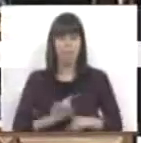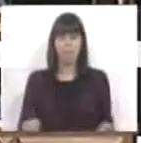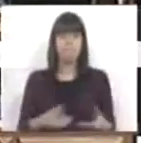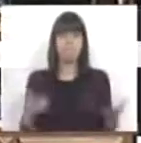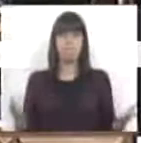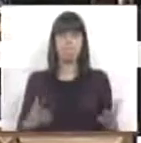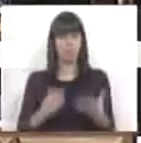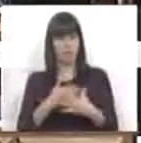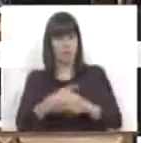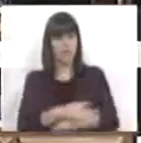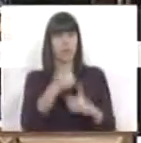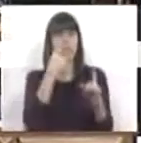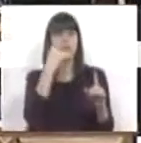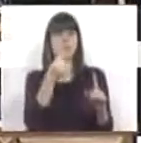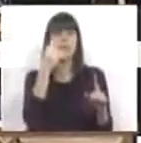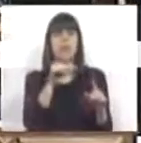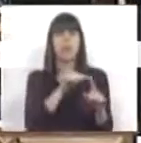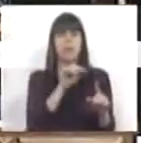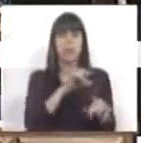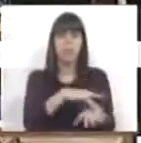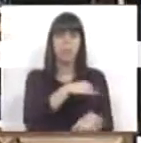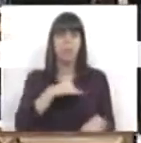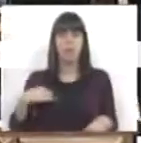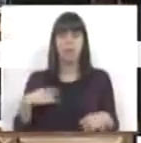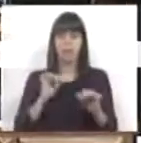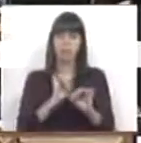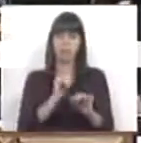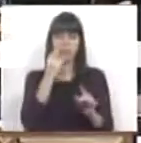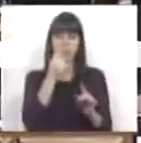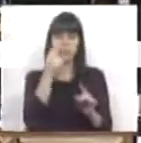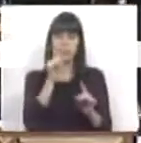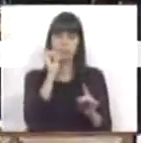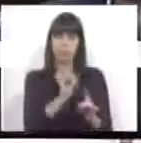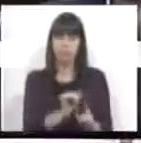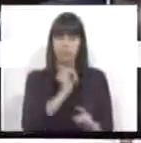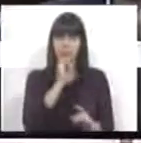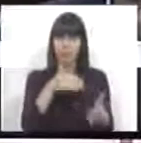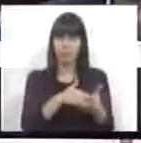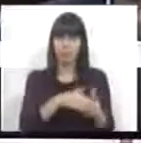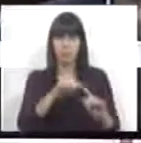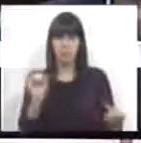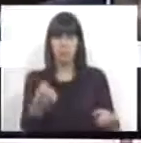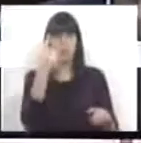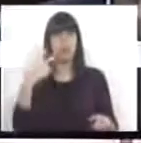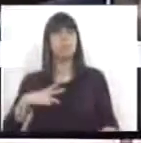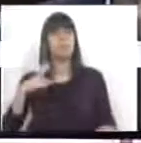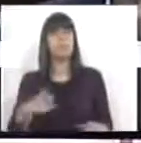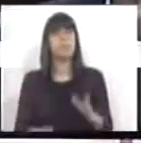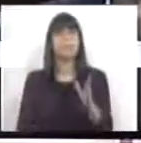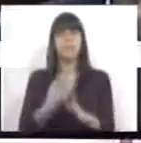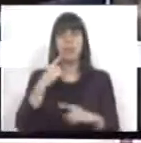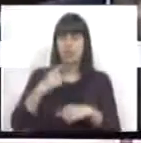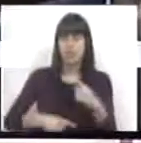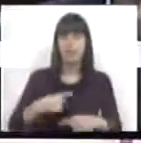impedidos de aceder a uma especialidade médica, de aceder à sua especialização. Pela primeira vez, Portugal está a criar